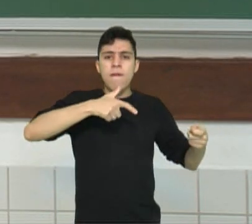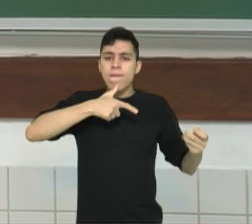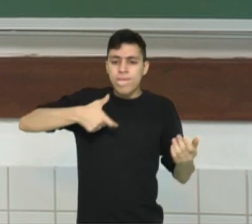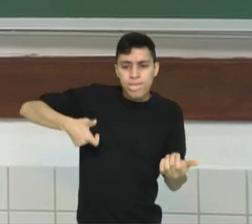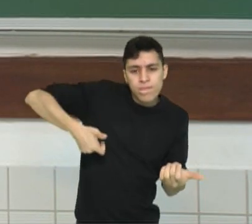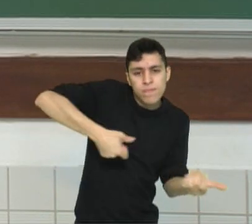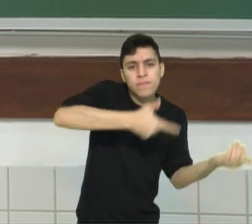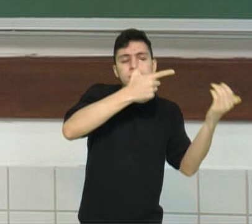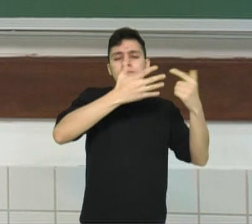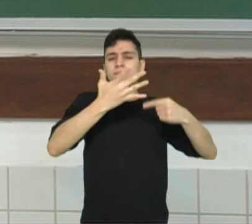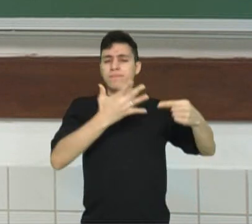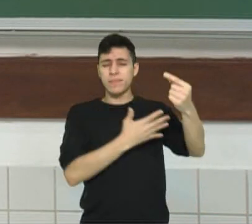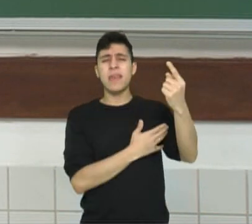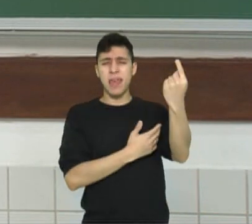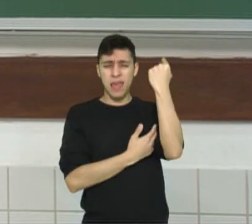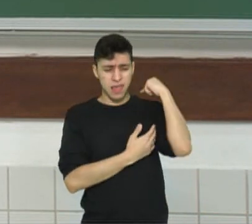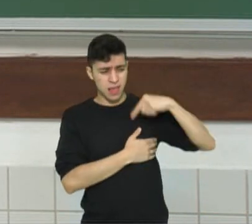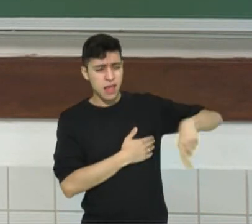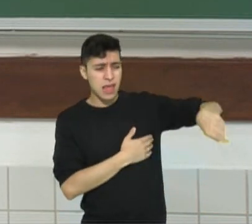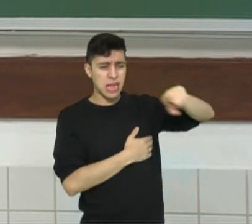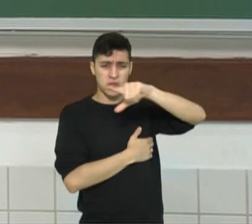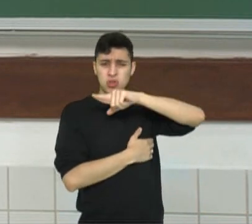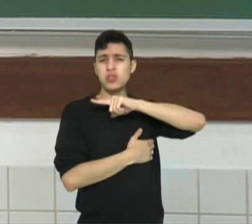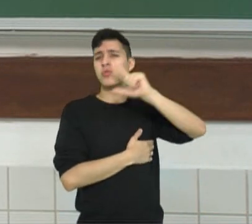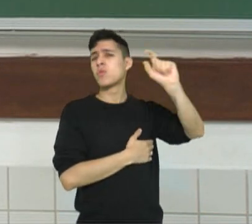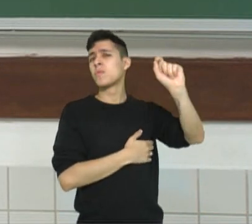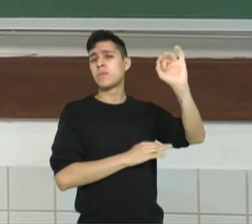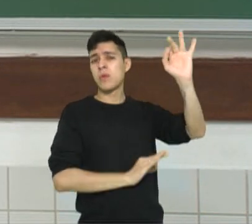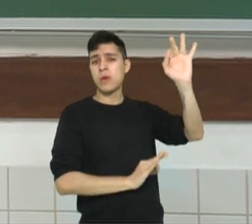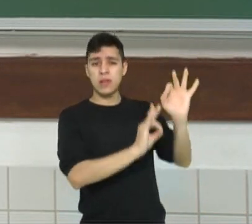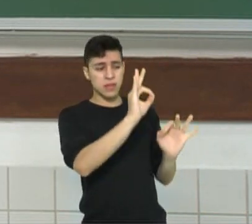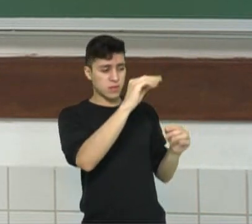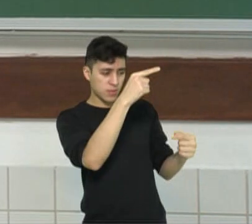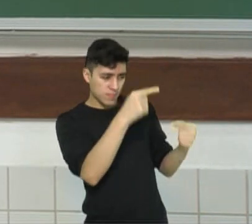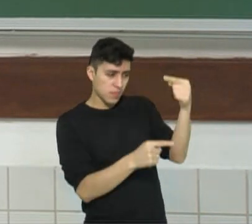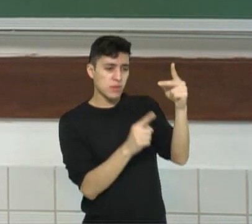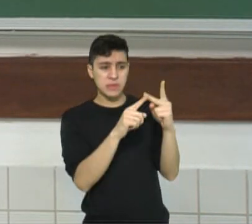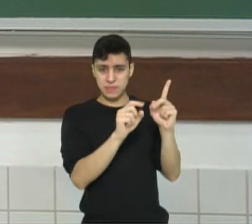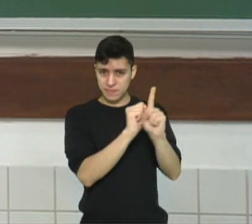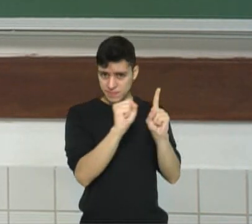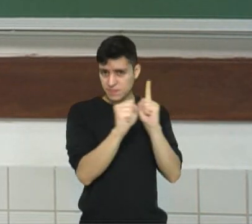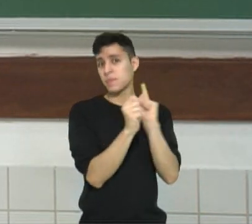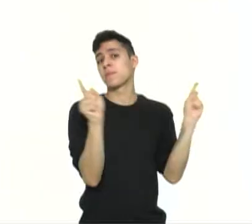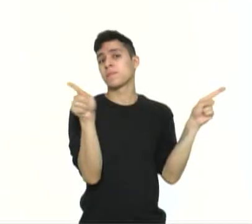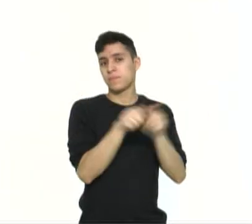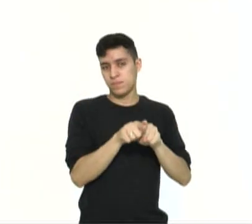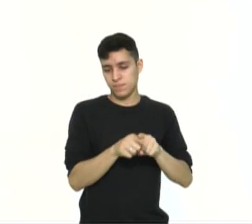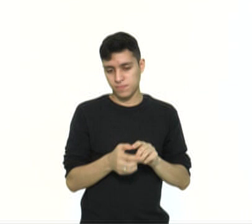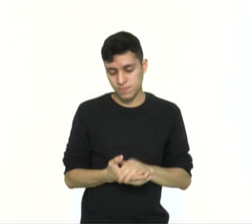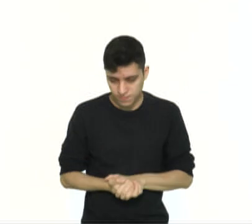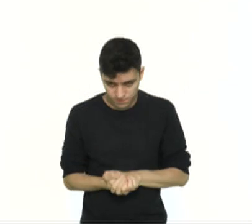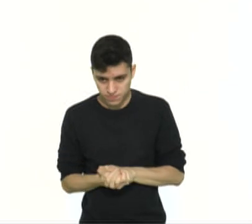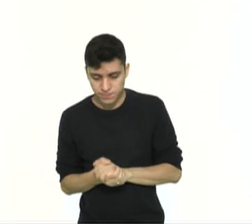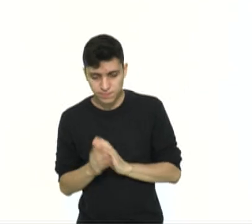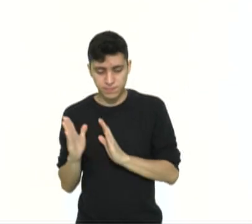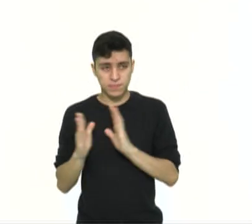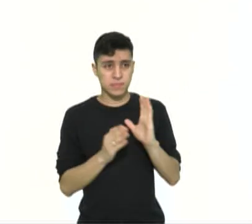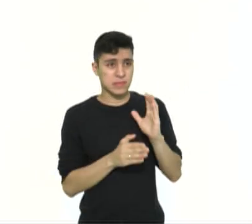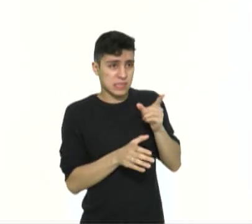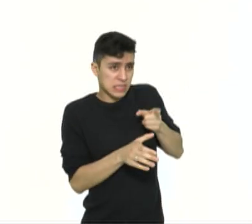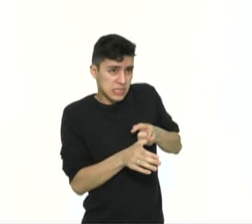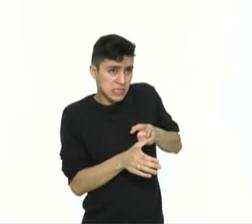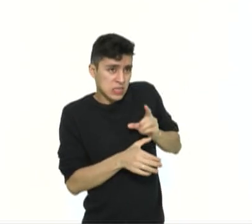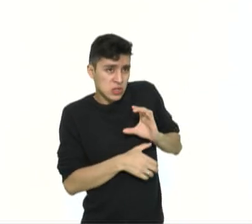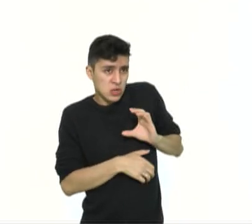uma organização política e estrutural dentro dessa sociedade inca. E a cidade de Cusco, ela vai ser o